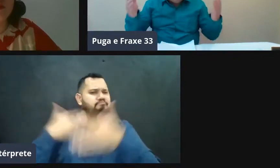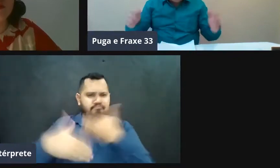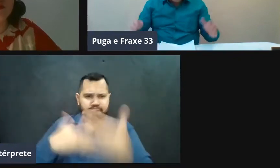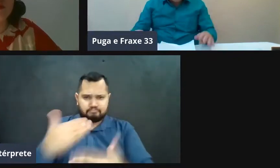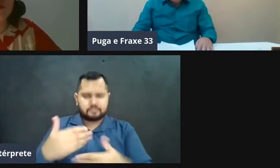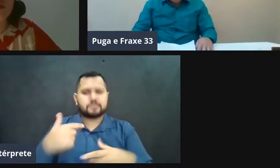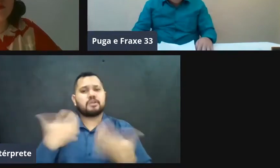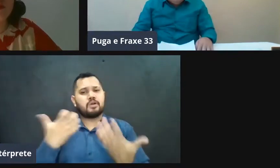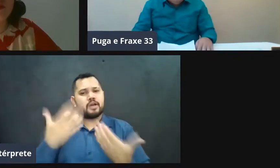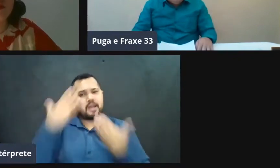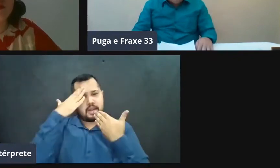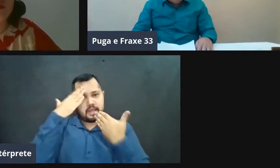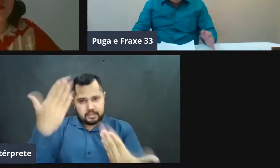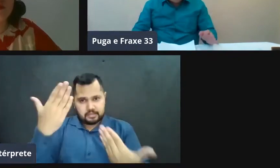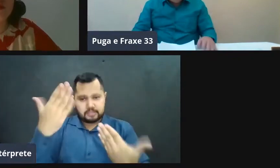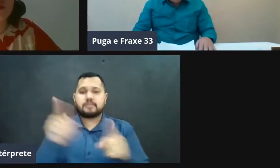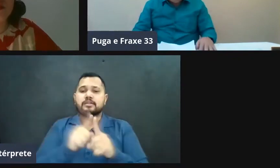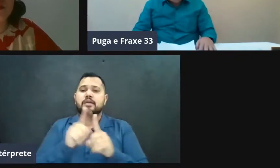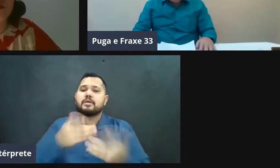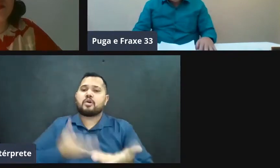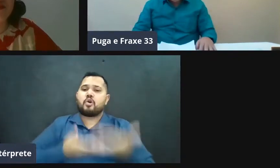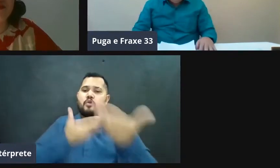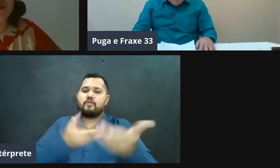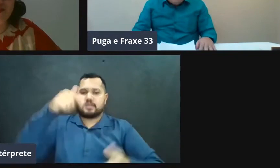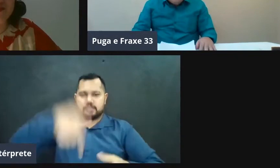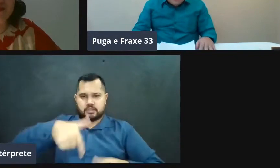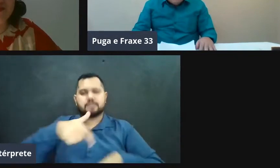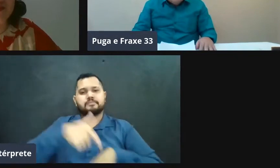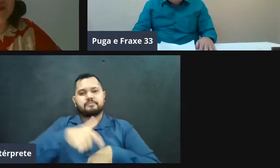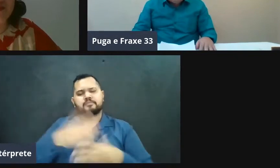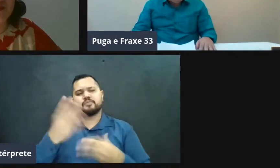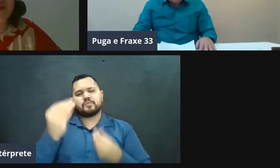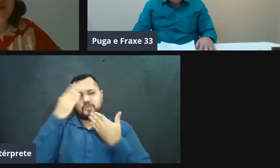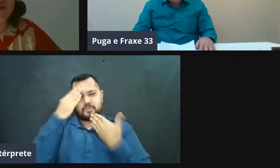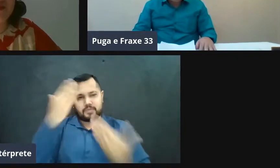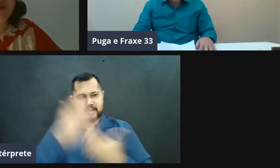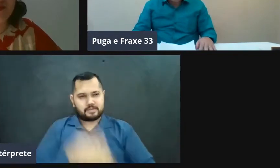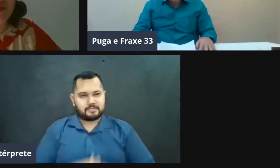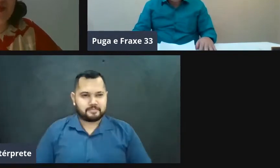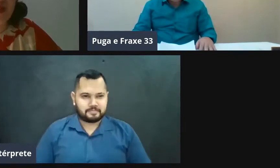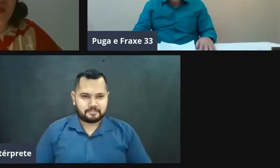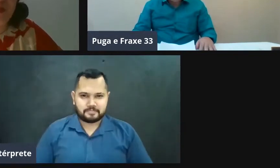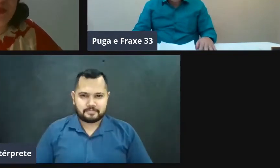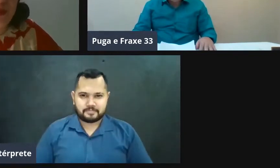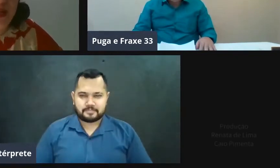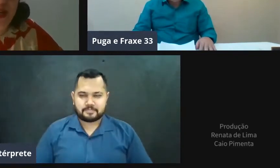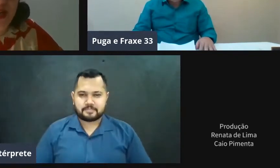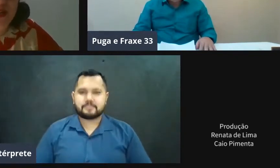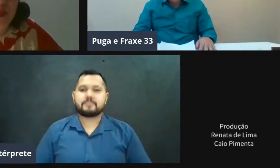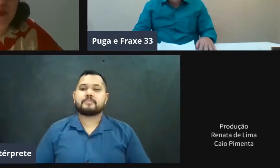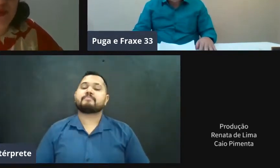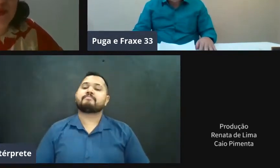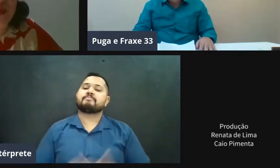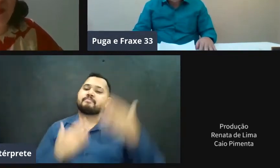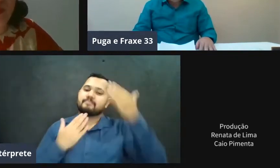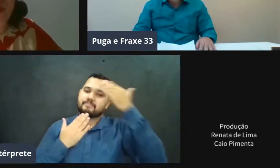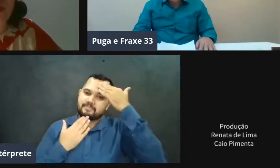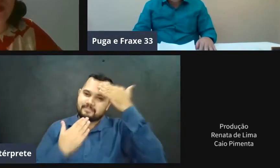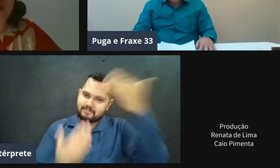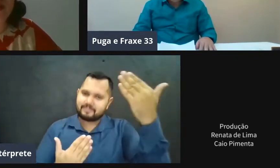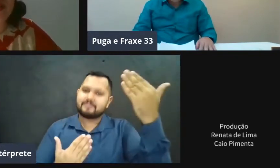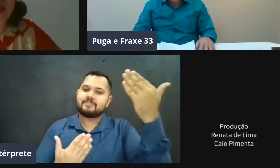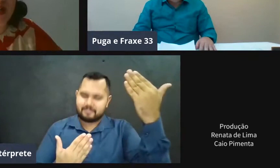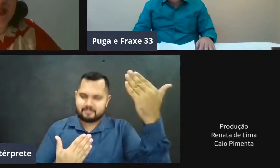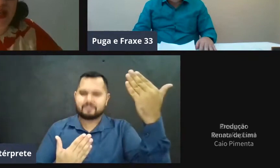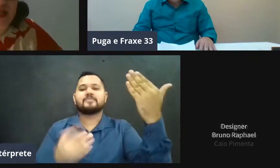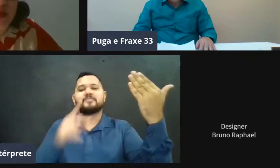eu quero agradecer o convite para estar aqui com vocês. Muito obrigado. Muito obrigada, professor Silvio